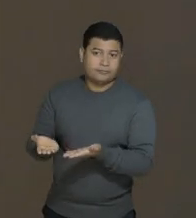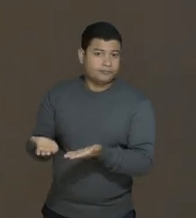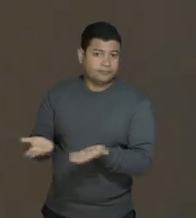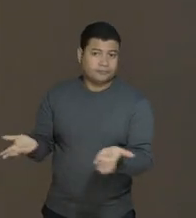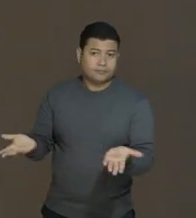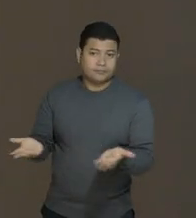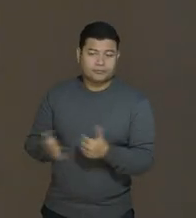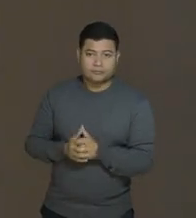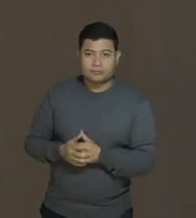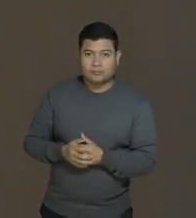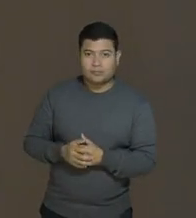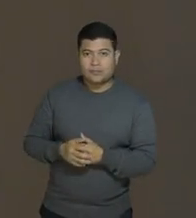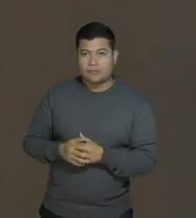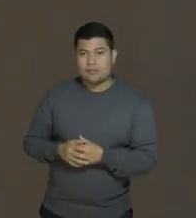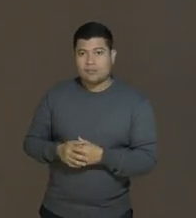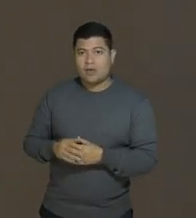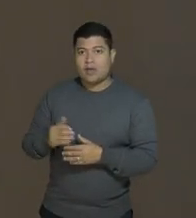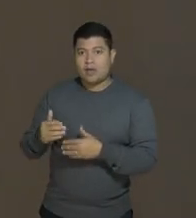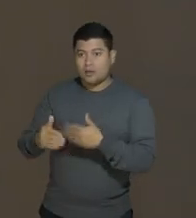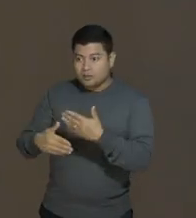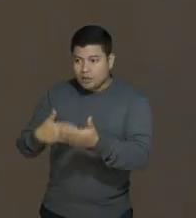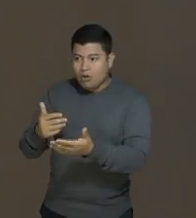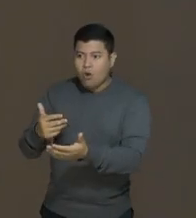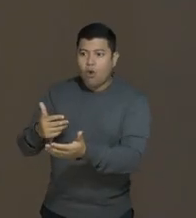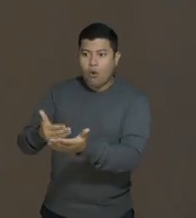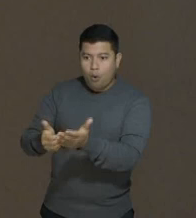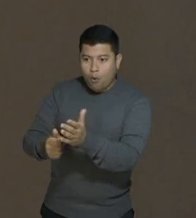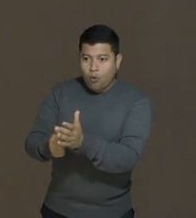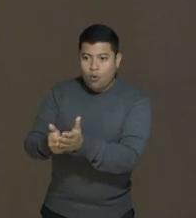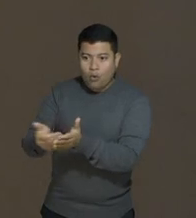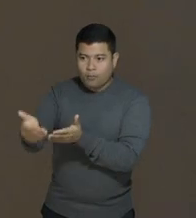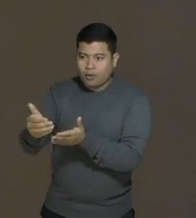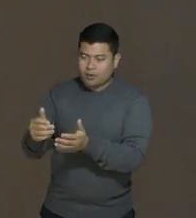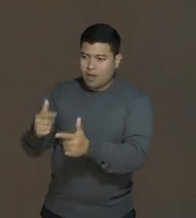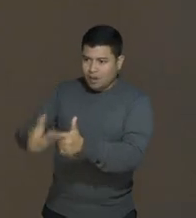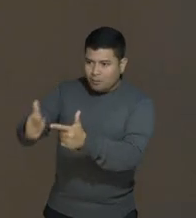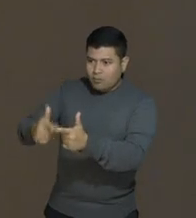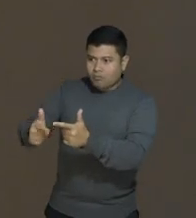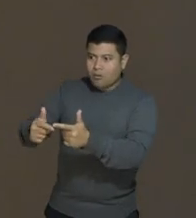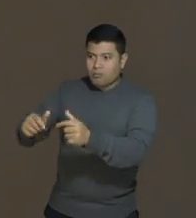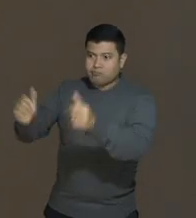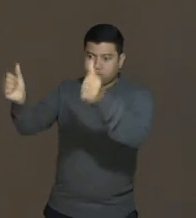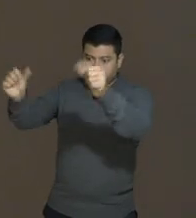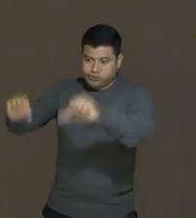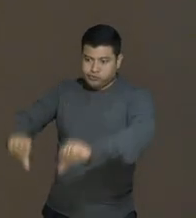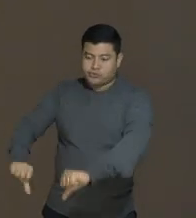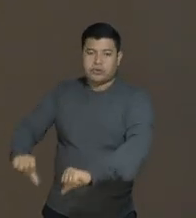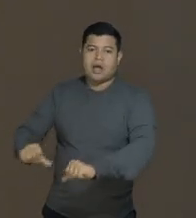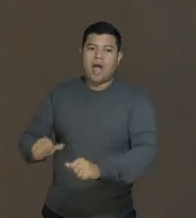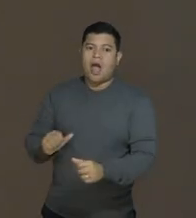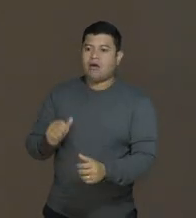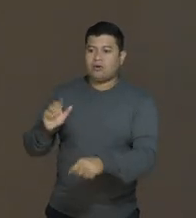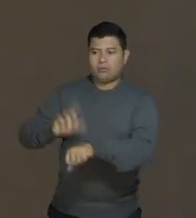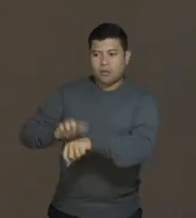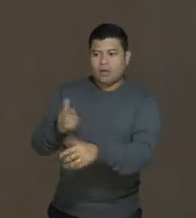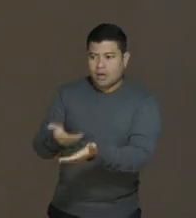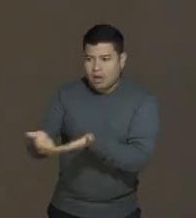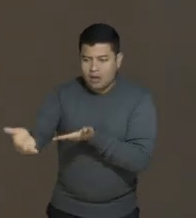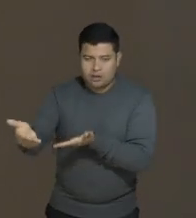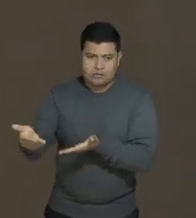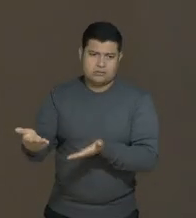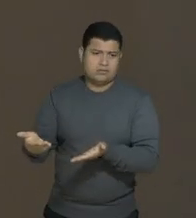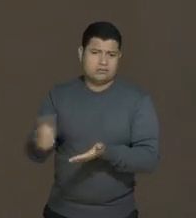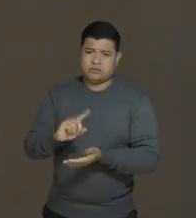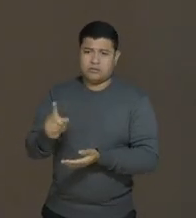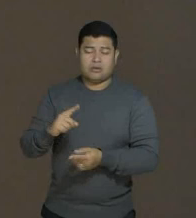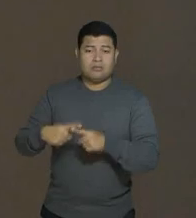uma série que começa a repetir. Aí ali começa a tratar. Então, a criança já está com toda uma alteração emocional, porque